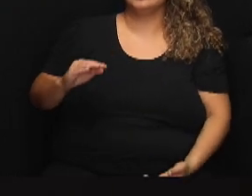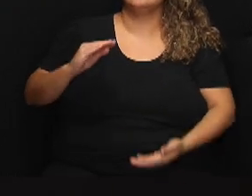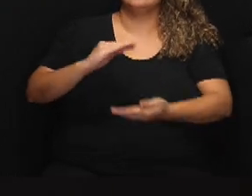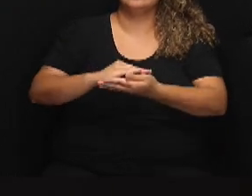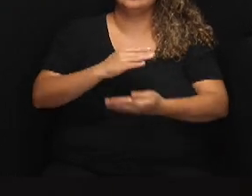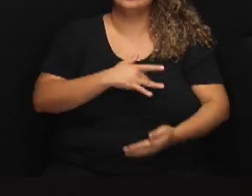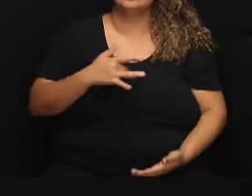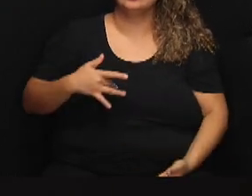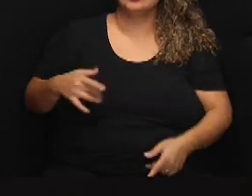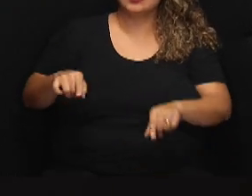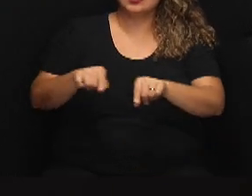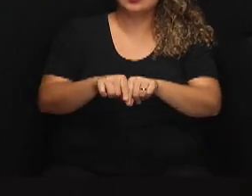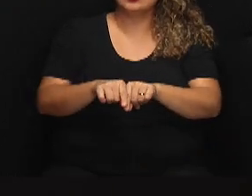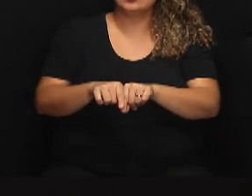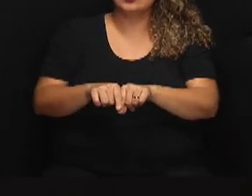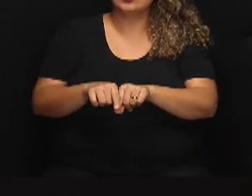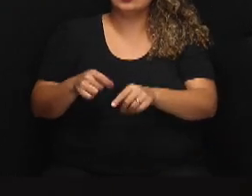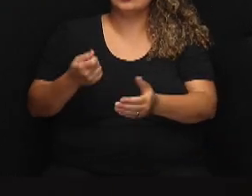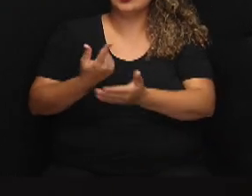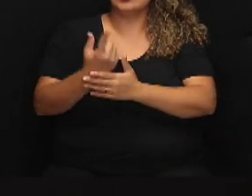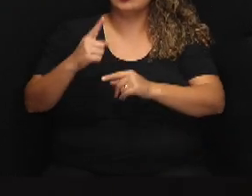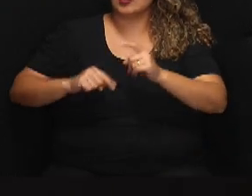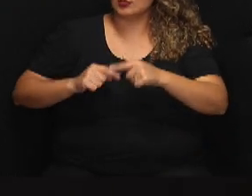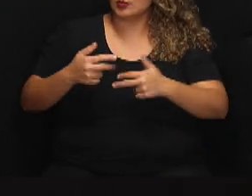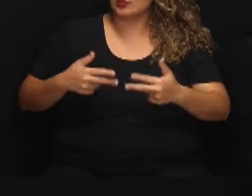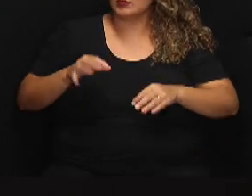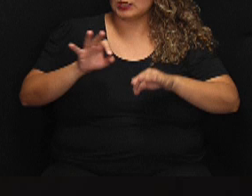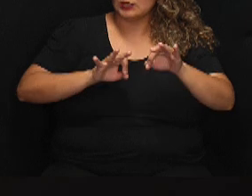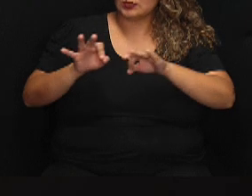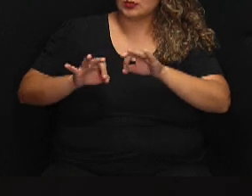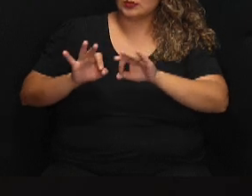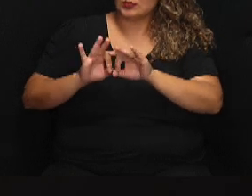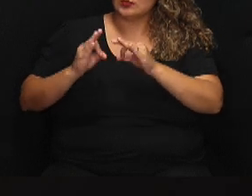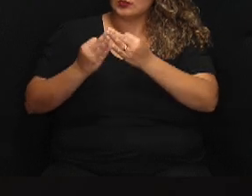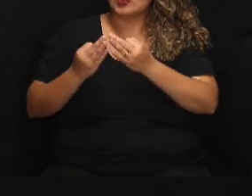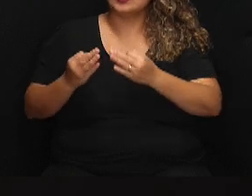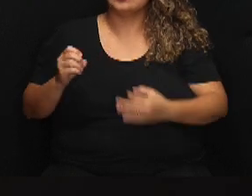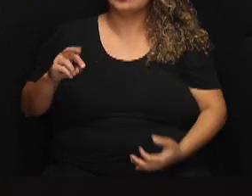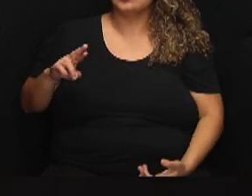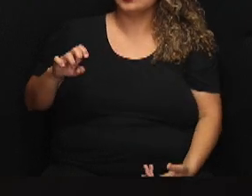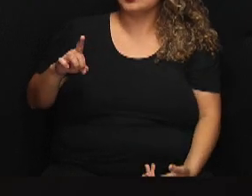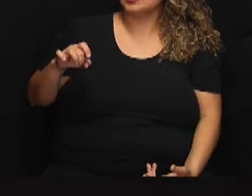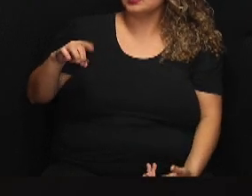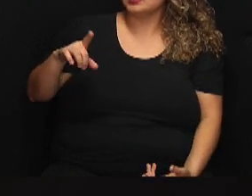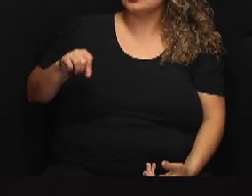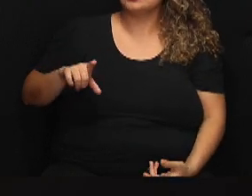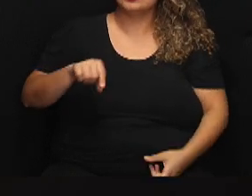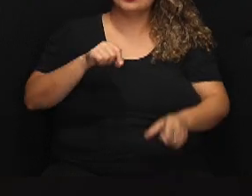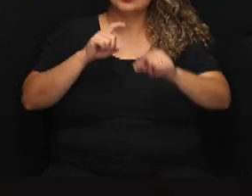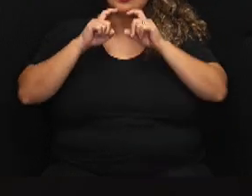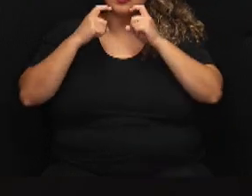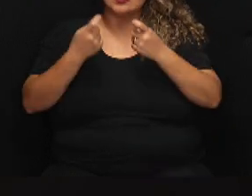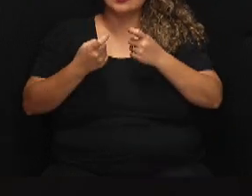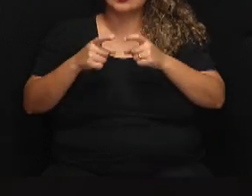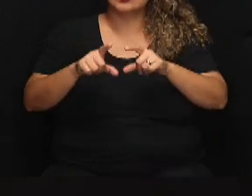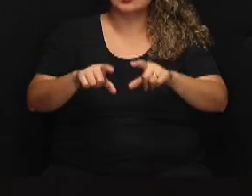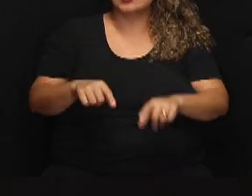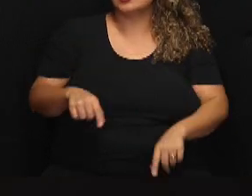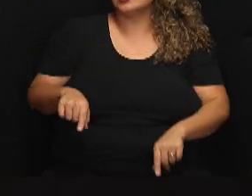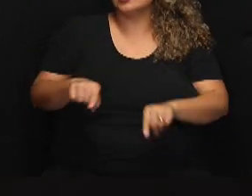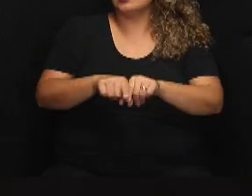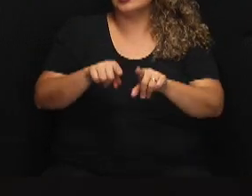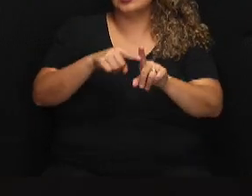Saúde também, a aquisição de materiais para planejamento familiar e orientação sobre direitos sexuais e reprodutivos para os centros de